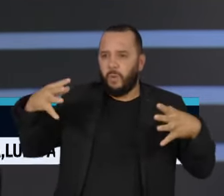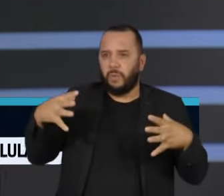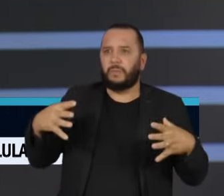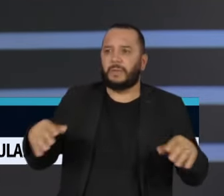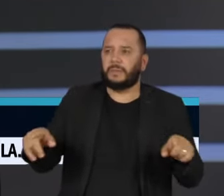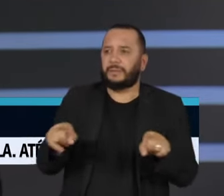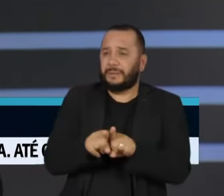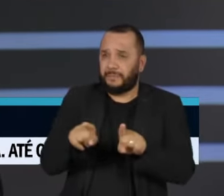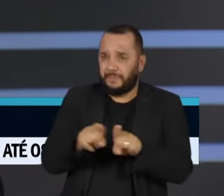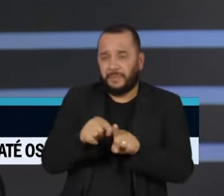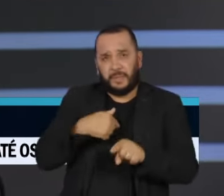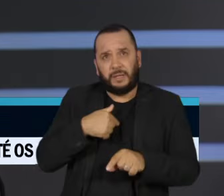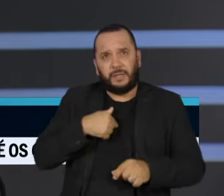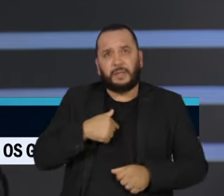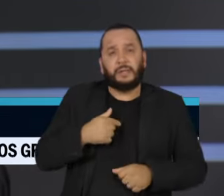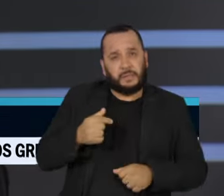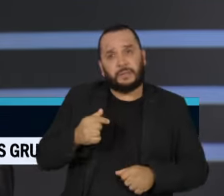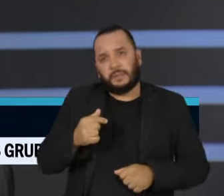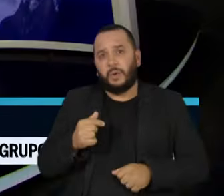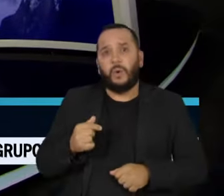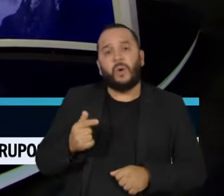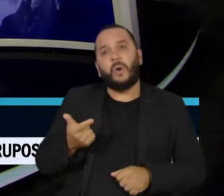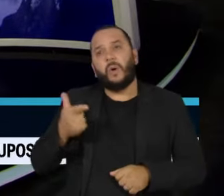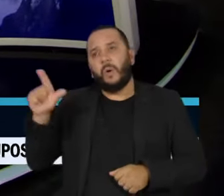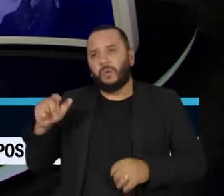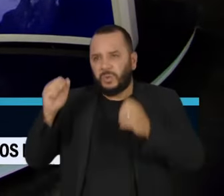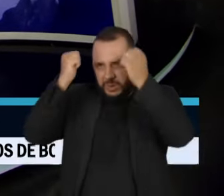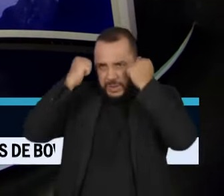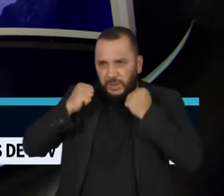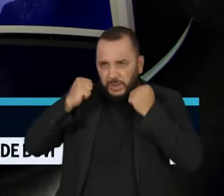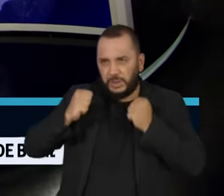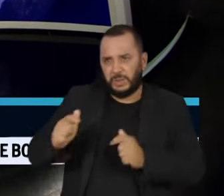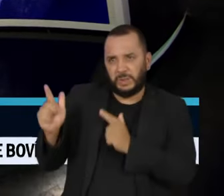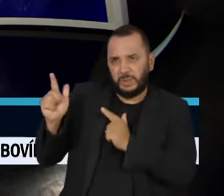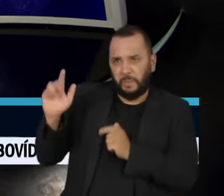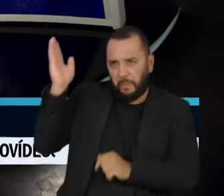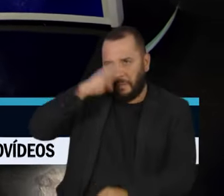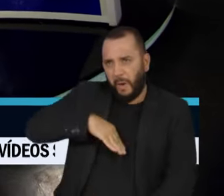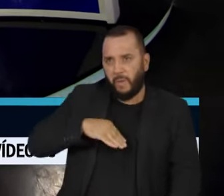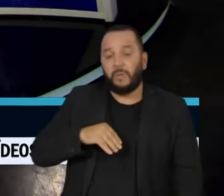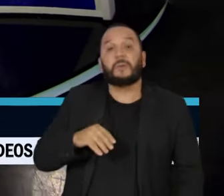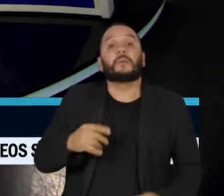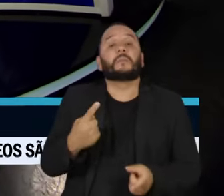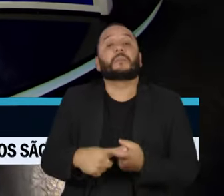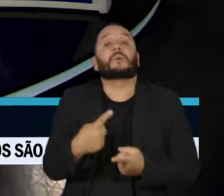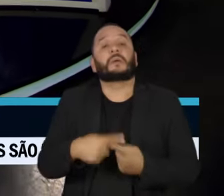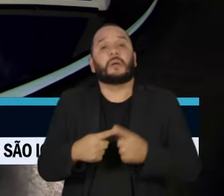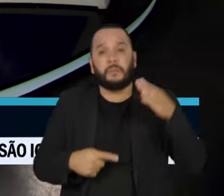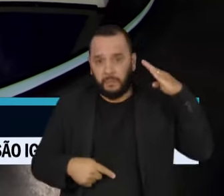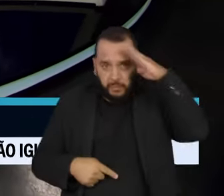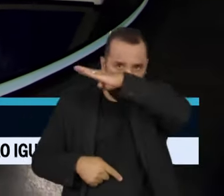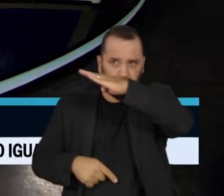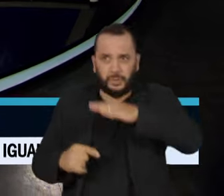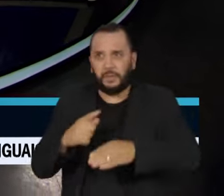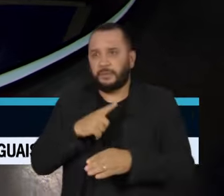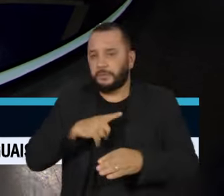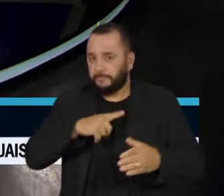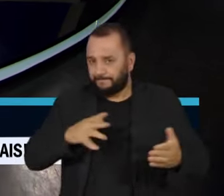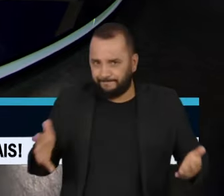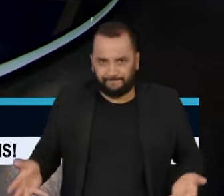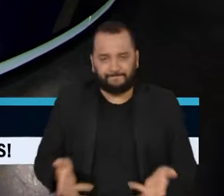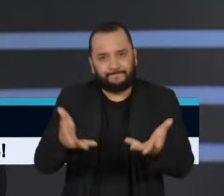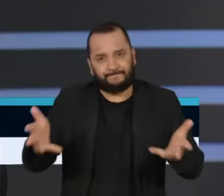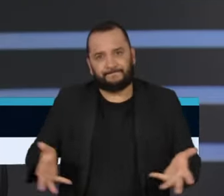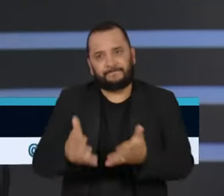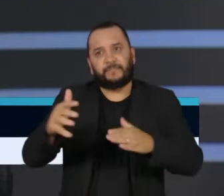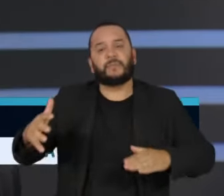outras utilizações de métodos terroristas. Vamos colocar da seguinte forma, o presidente Jair Bolsonaro cultivou, né, atos, esses atos golpistas